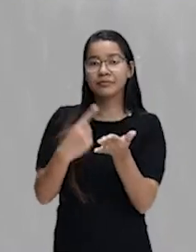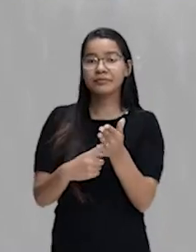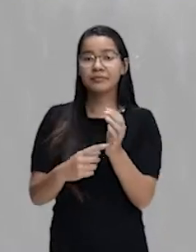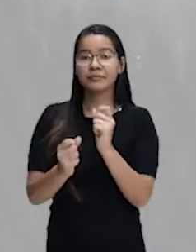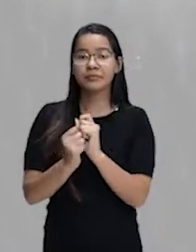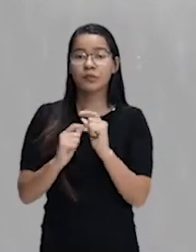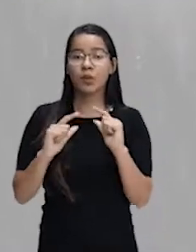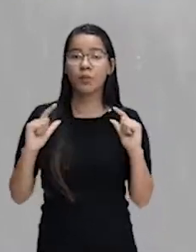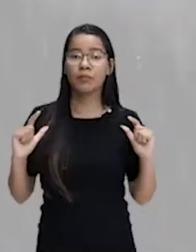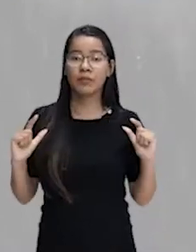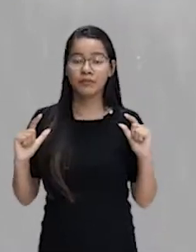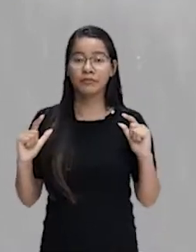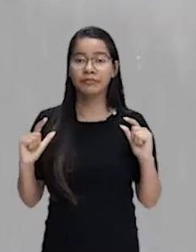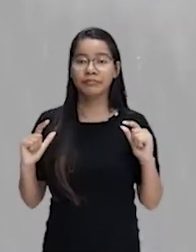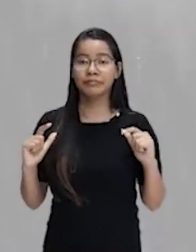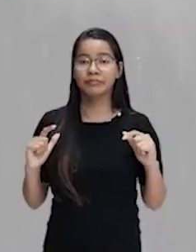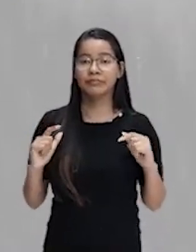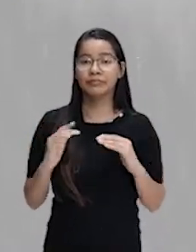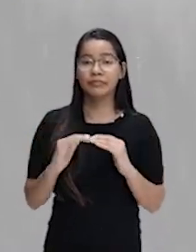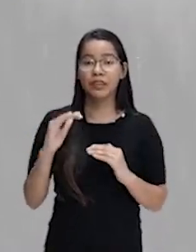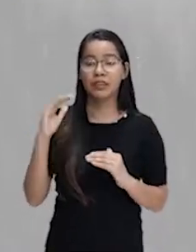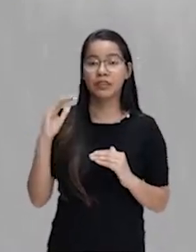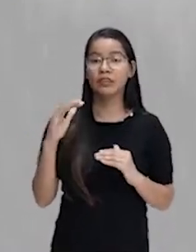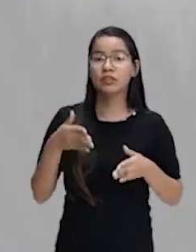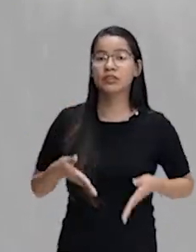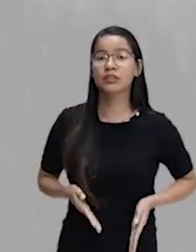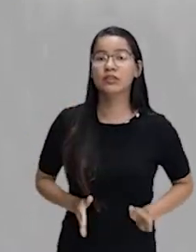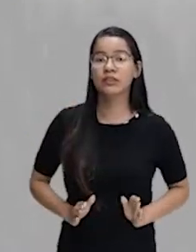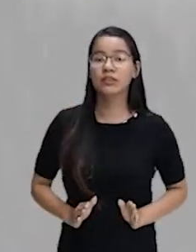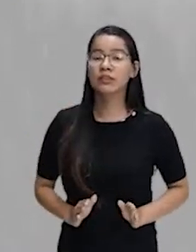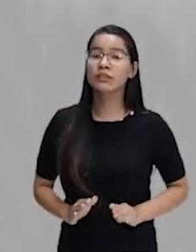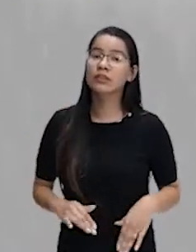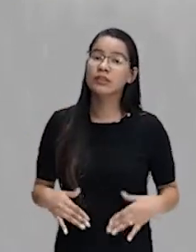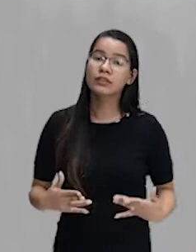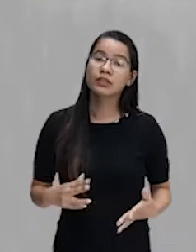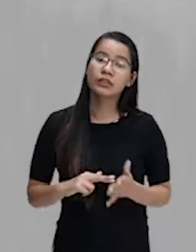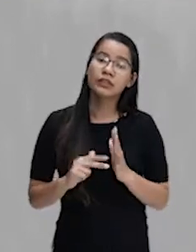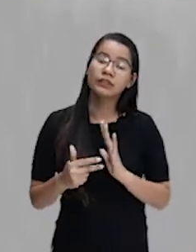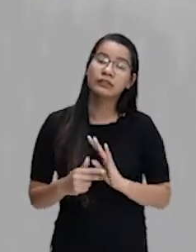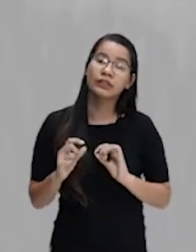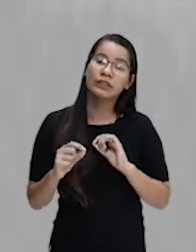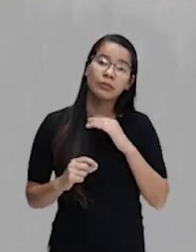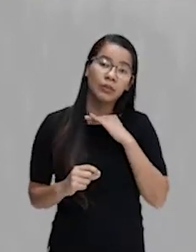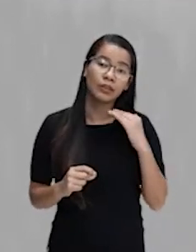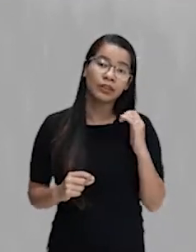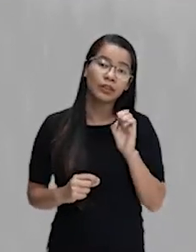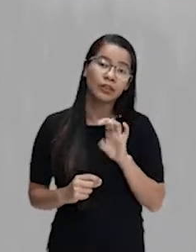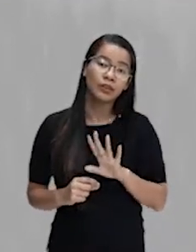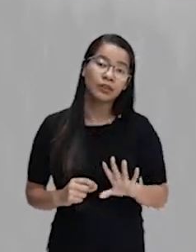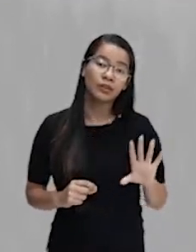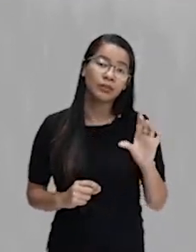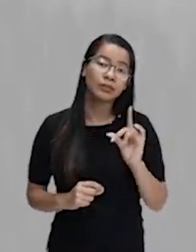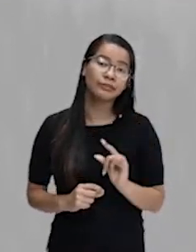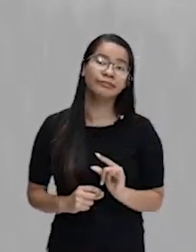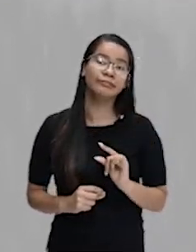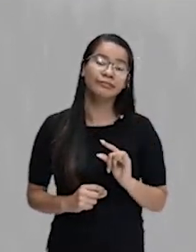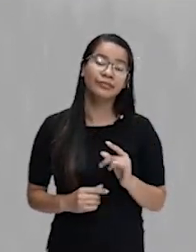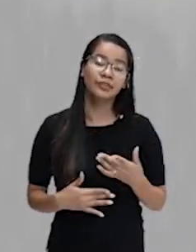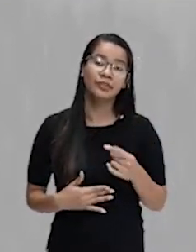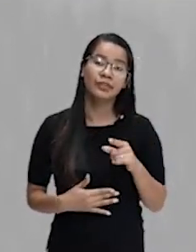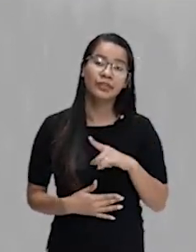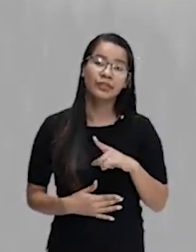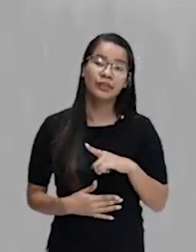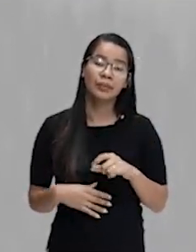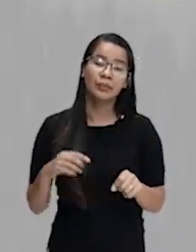aumento da taxa de natalidade. Ou seja, a mortalidade ela diminui na Europa no momento que você tem